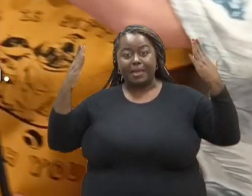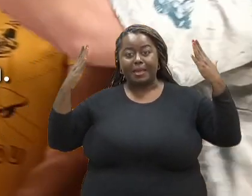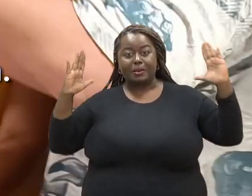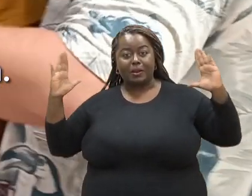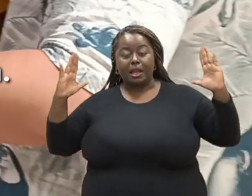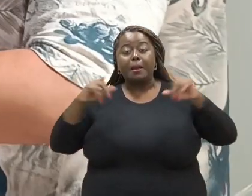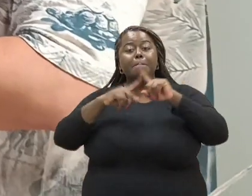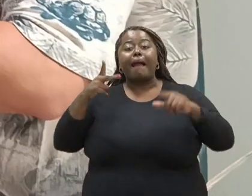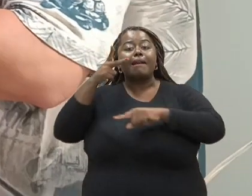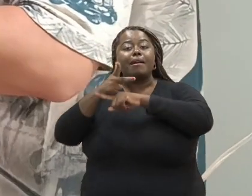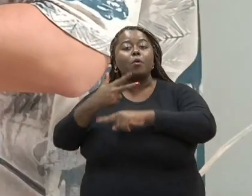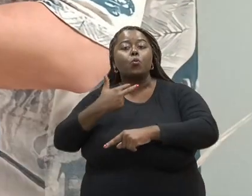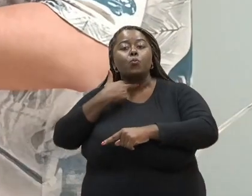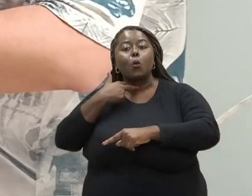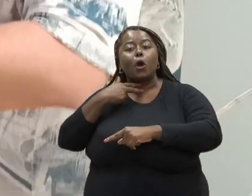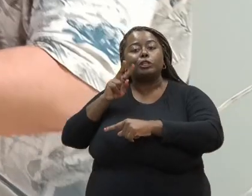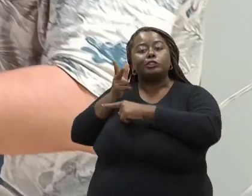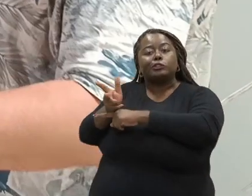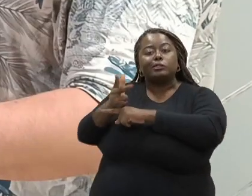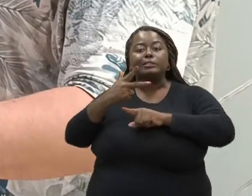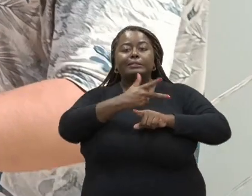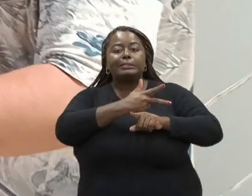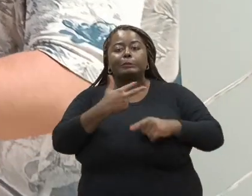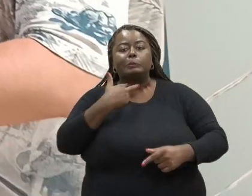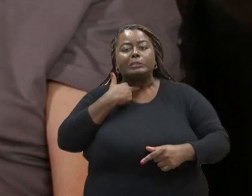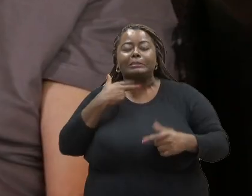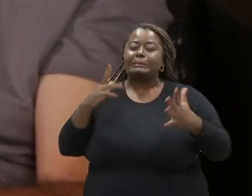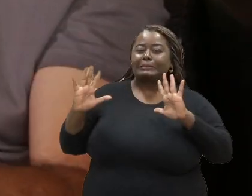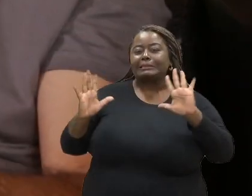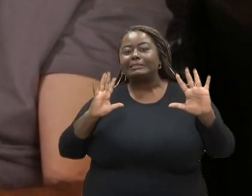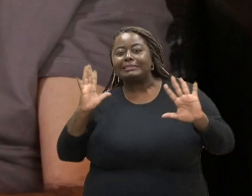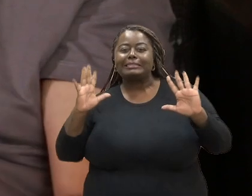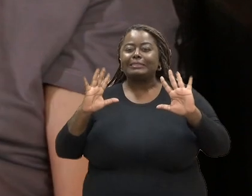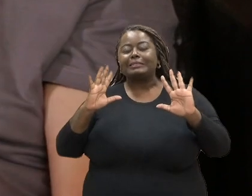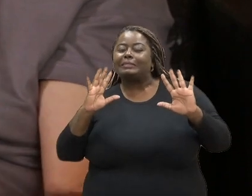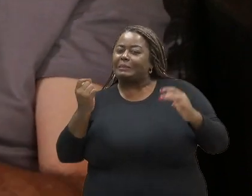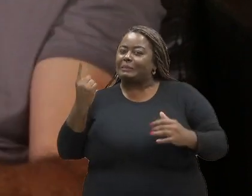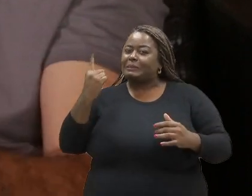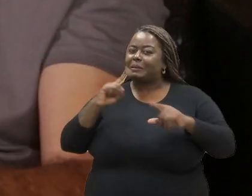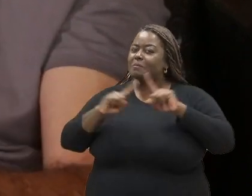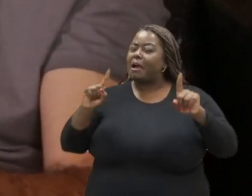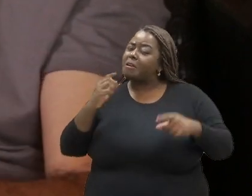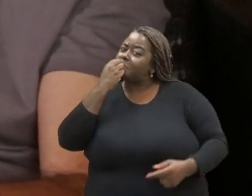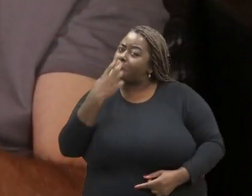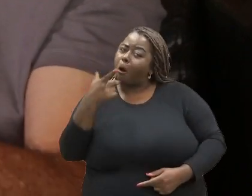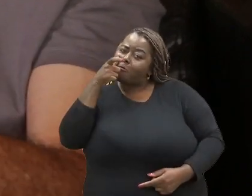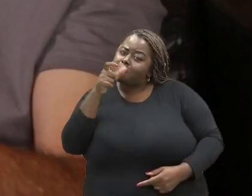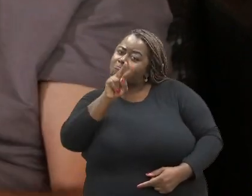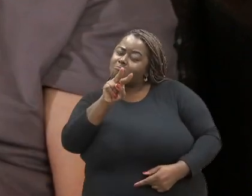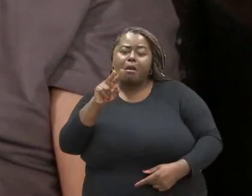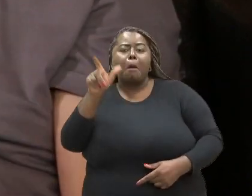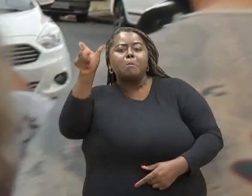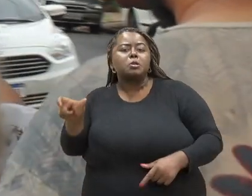não podia pegar essa pessoa. Então ficou esquisito, mas ficou bom. A gente olhando a cena ali, não vê essa pessoa, vê